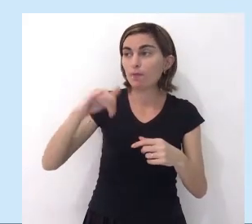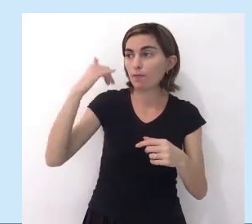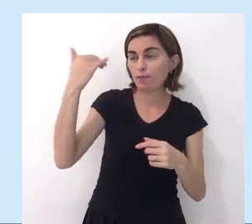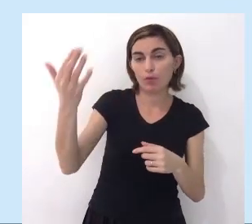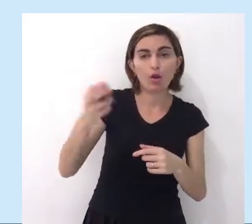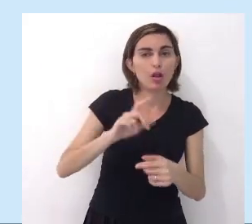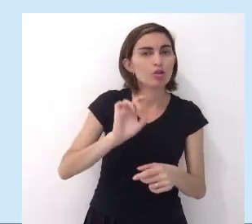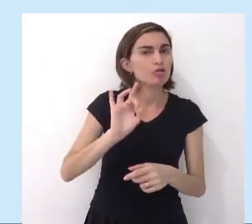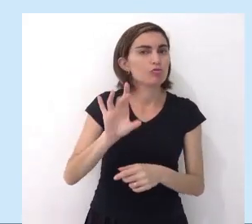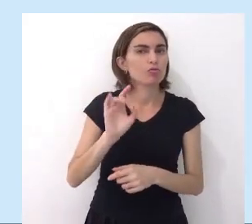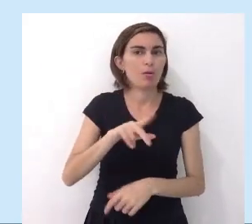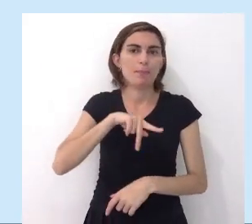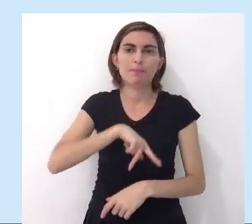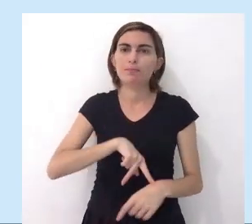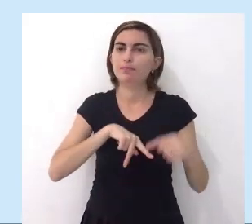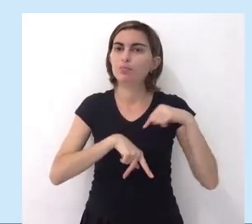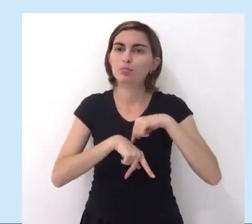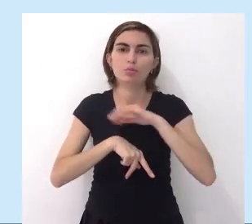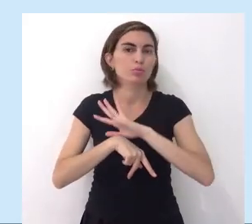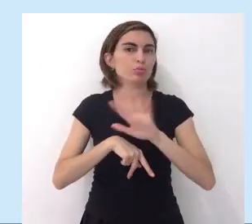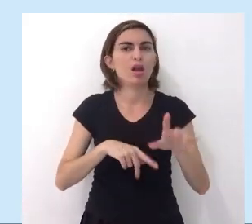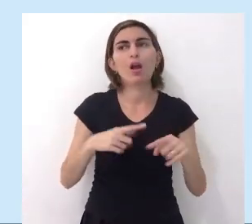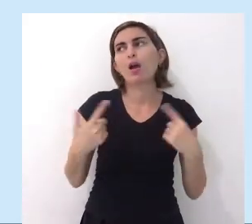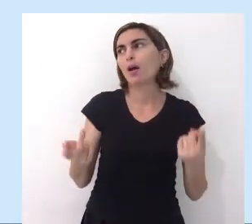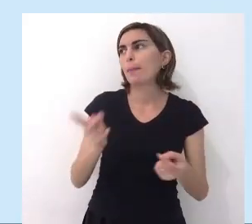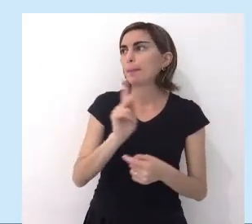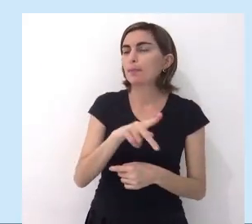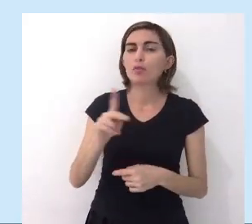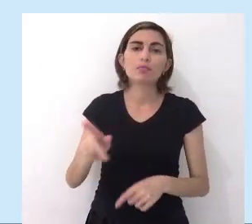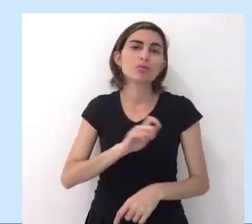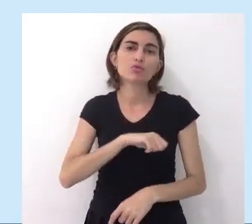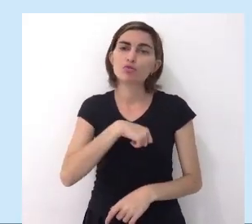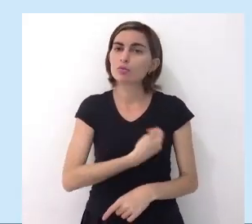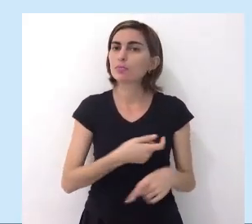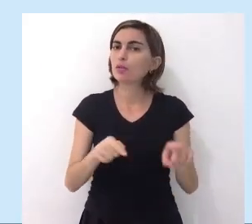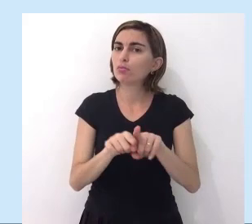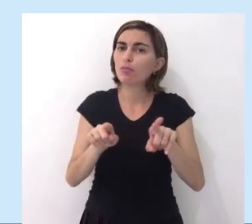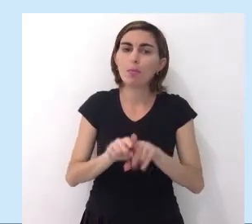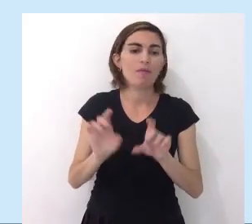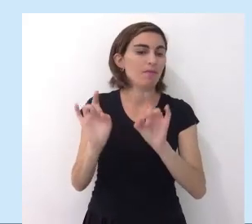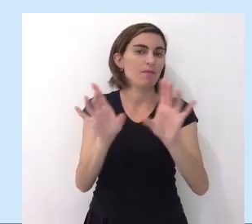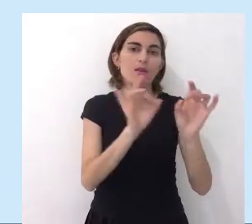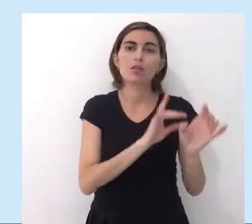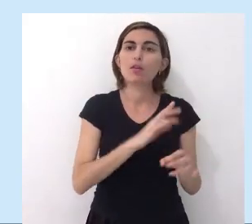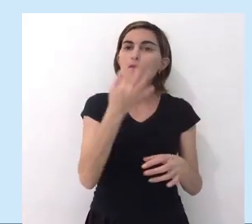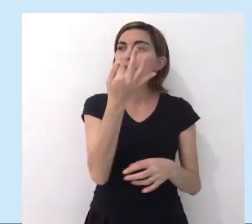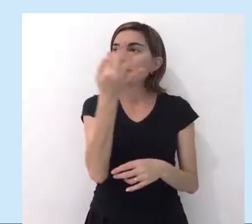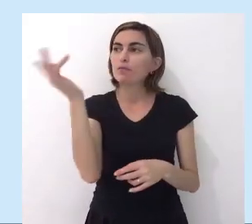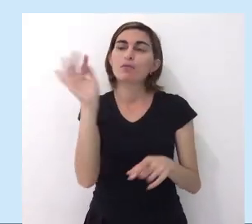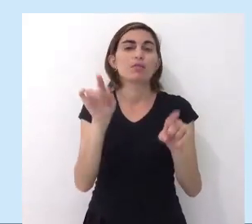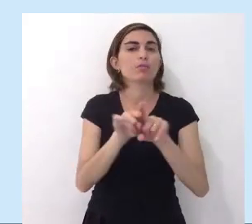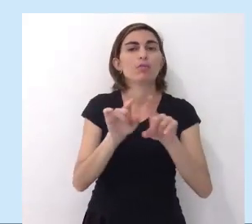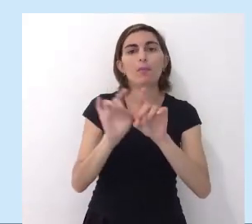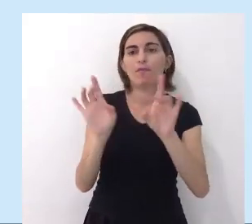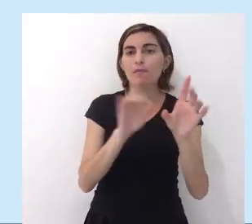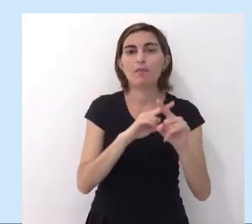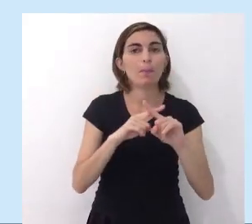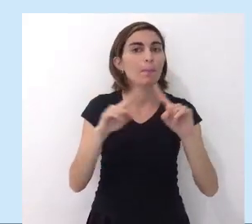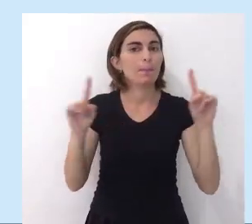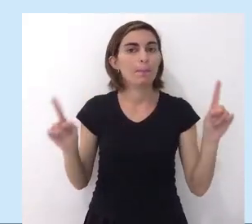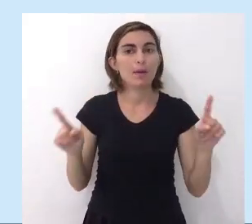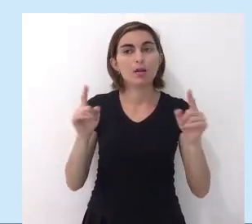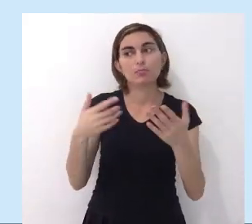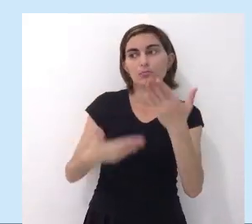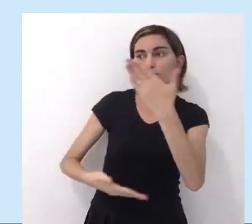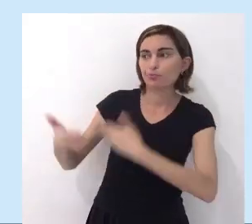estrangeiras apenas dos portugueses. Ah, professor, mas os espanhóis também vendiam, os franceses também vendiam. Mas,